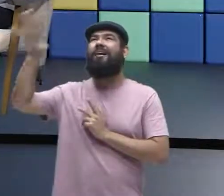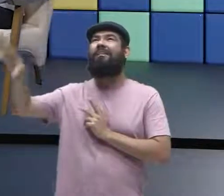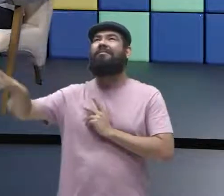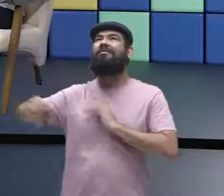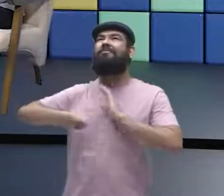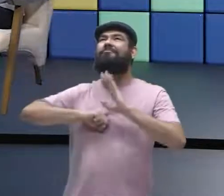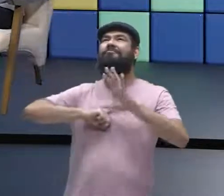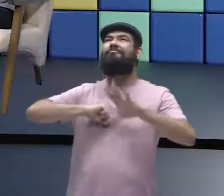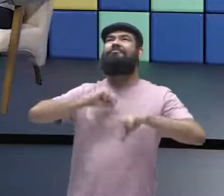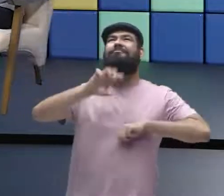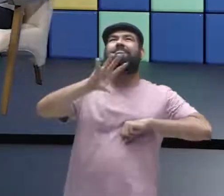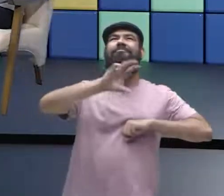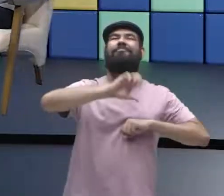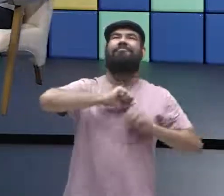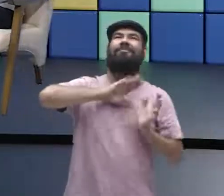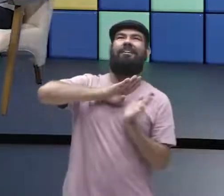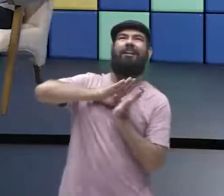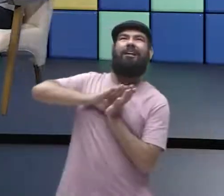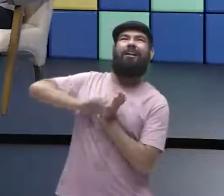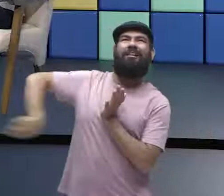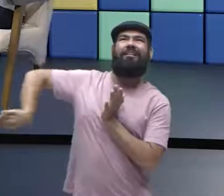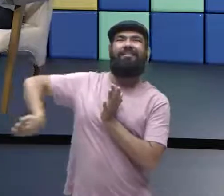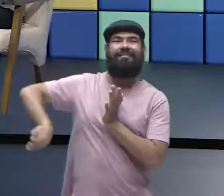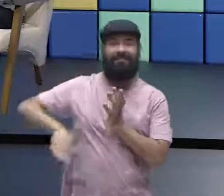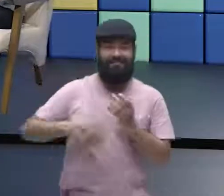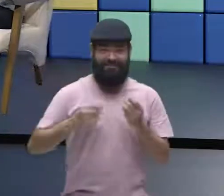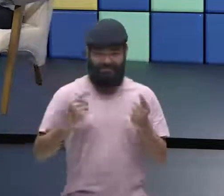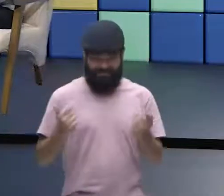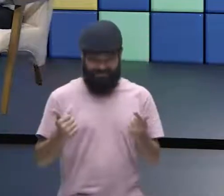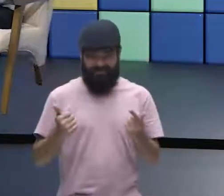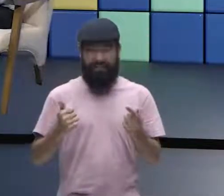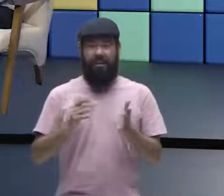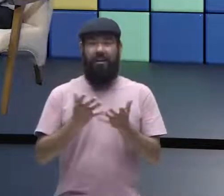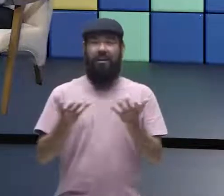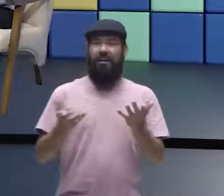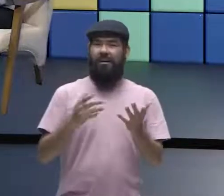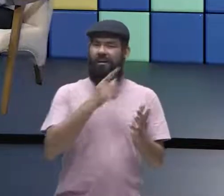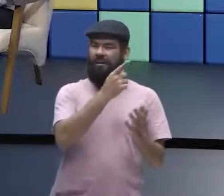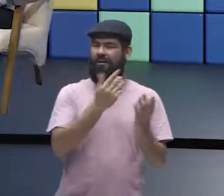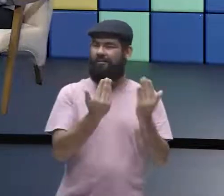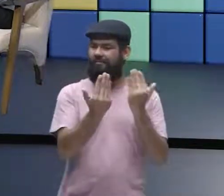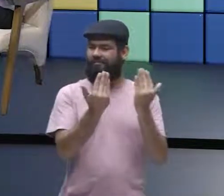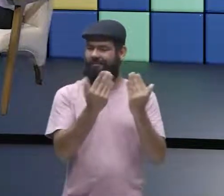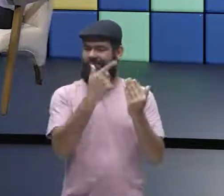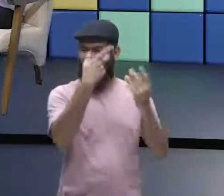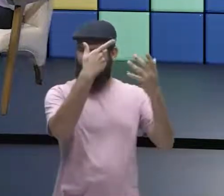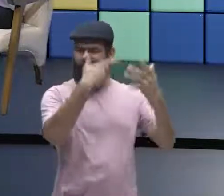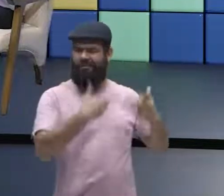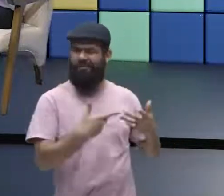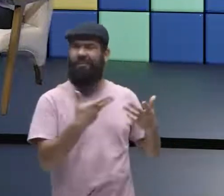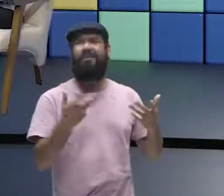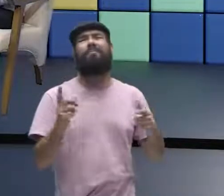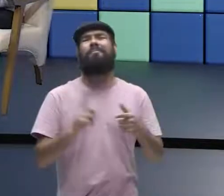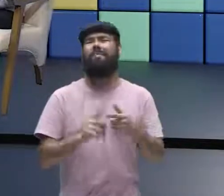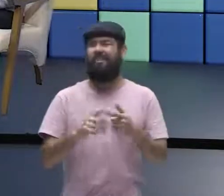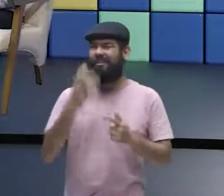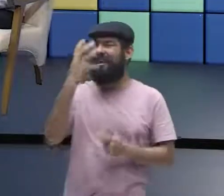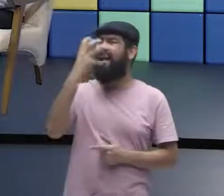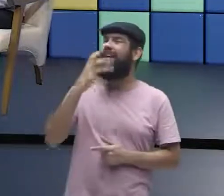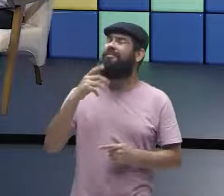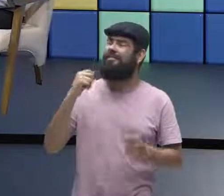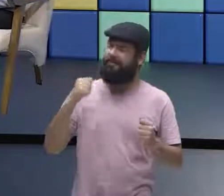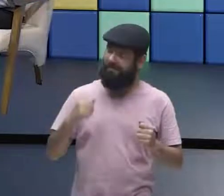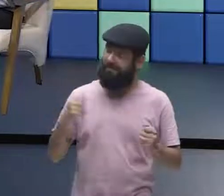ajudar a controlar esse sentimento aí, né? Porque, como a nossa psicóloga falou, nesse momento de raiva a gente pode cometer